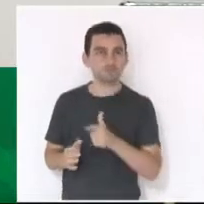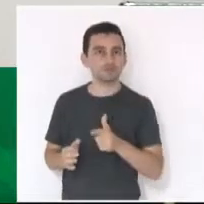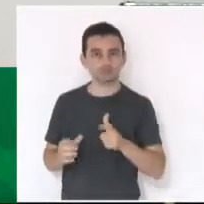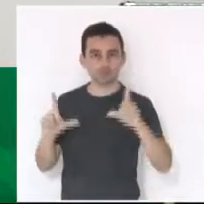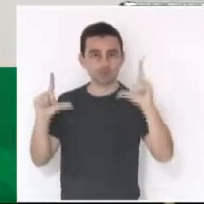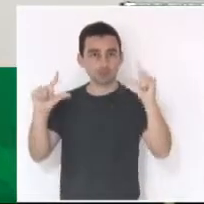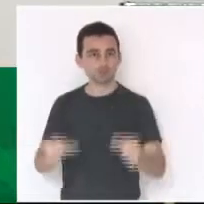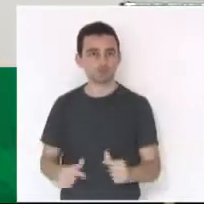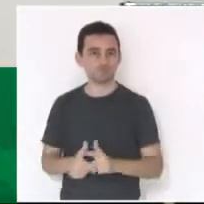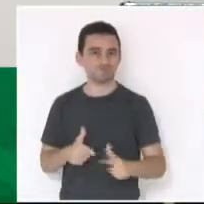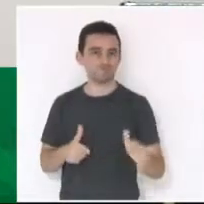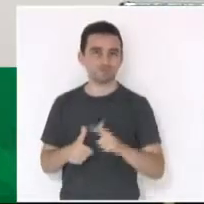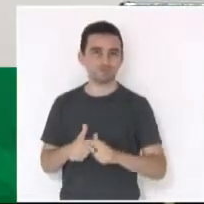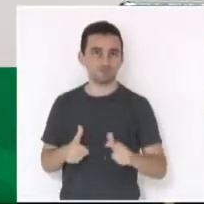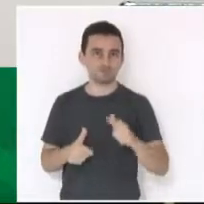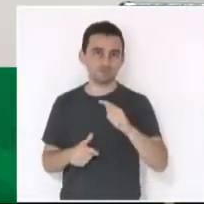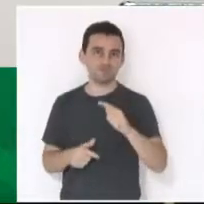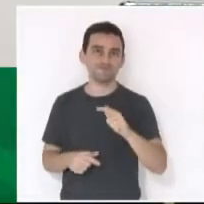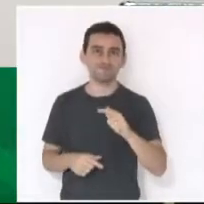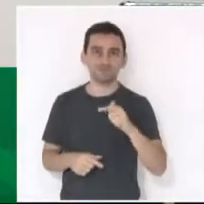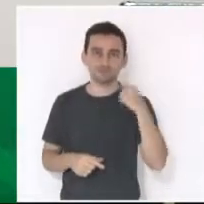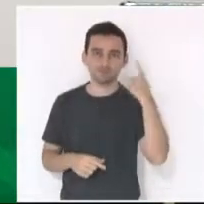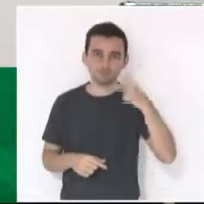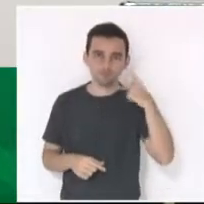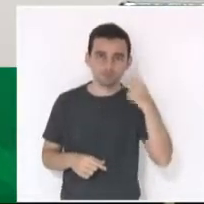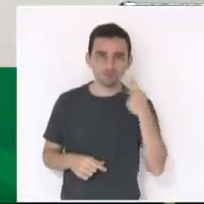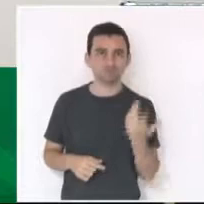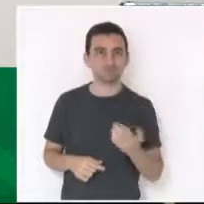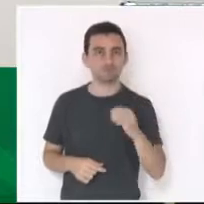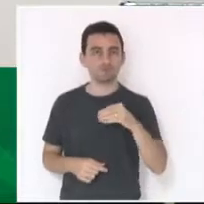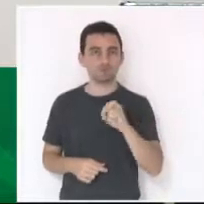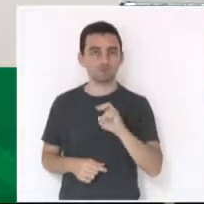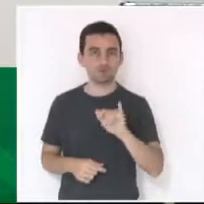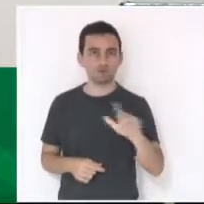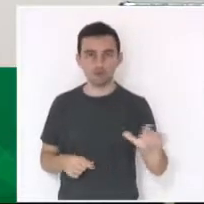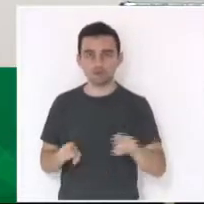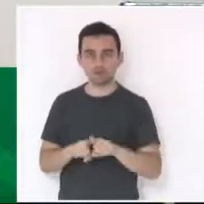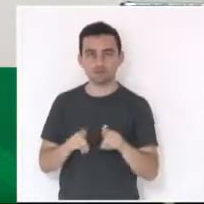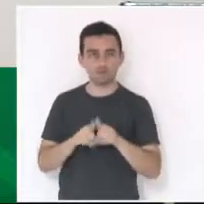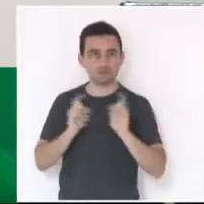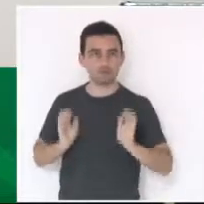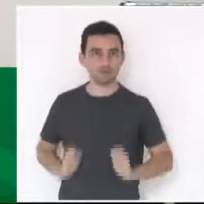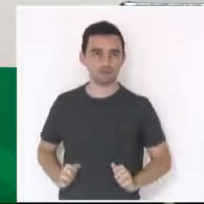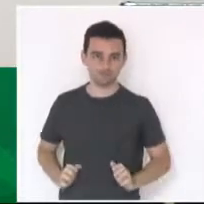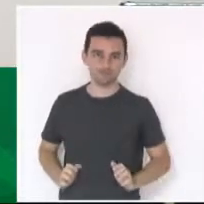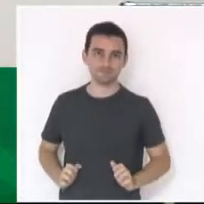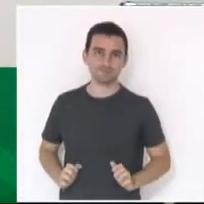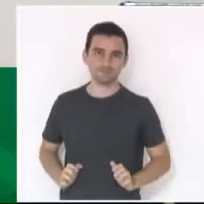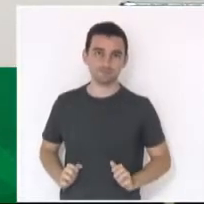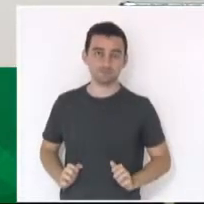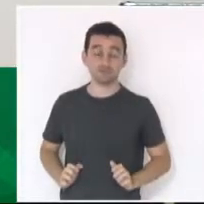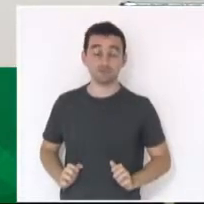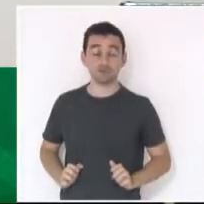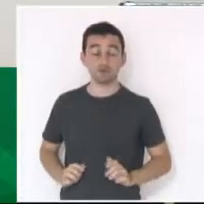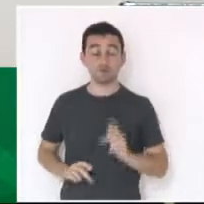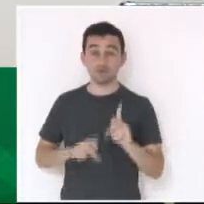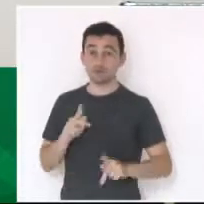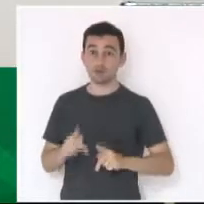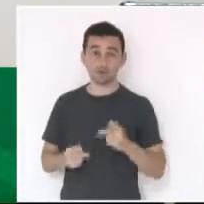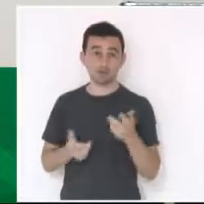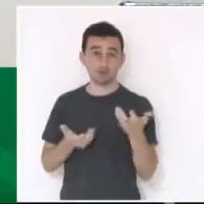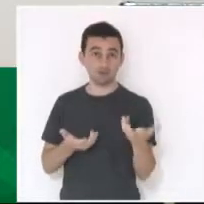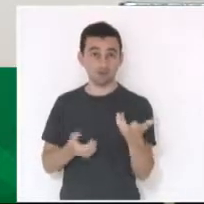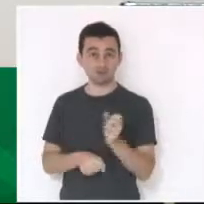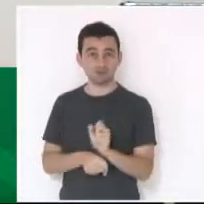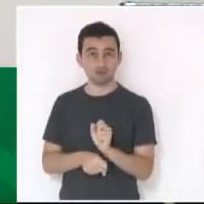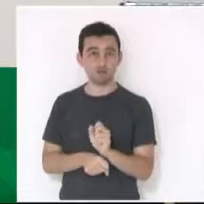crise política moral e ética a população espera que seus representantes contribuam